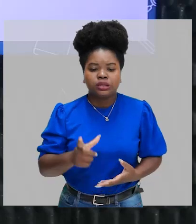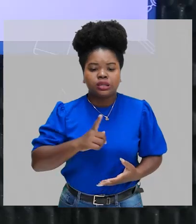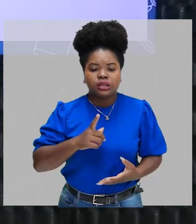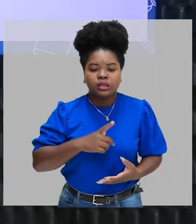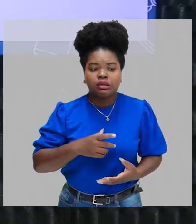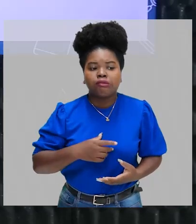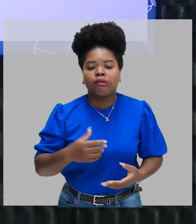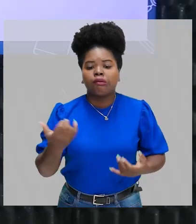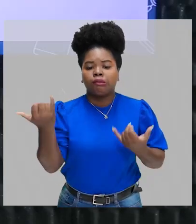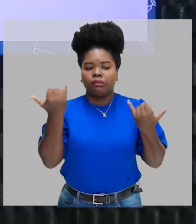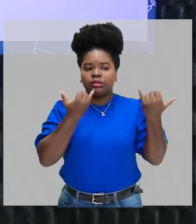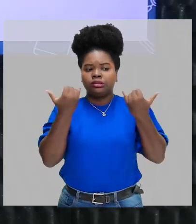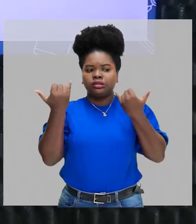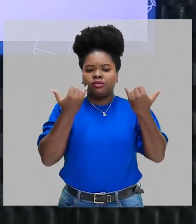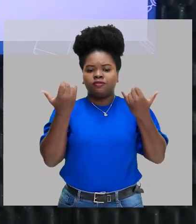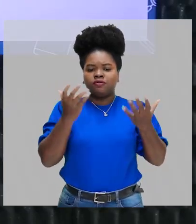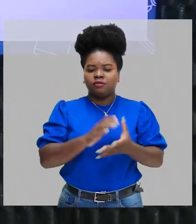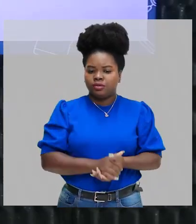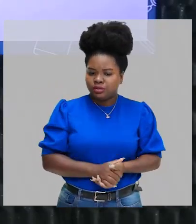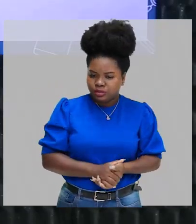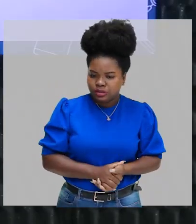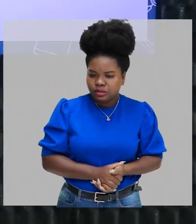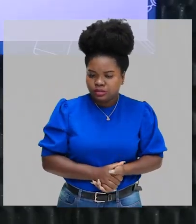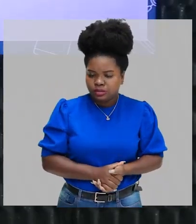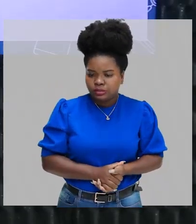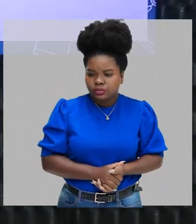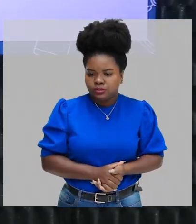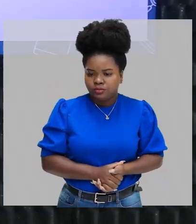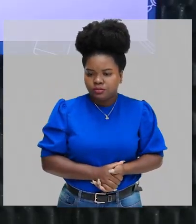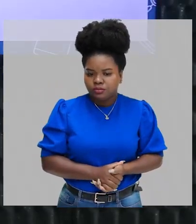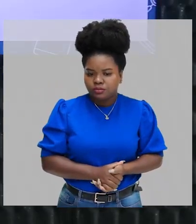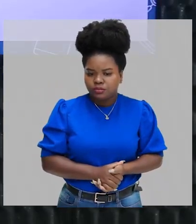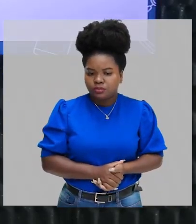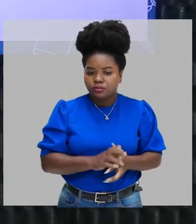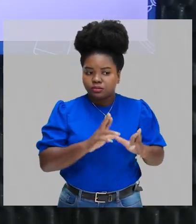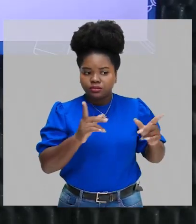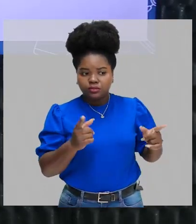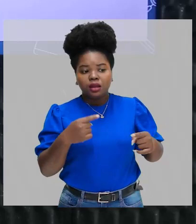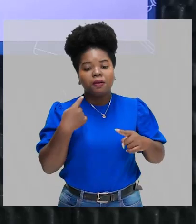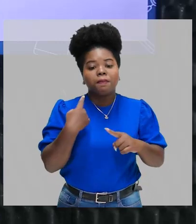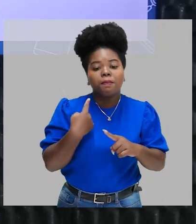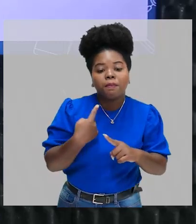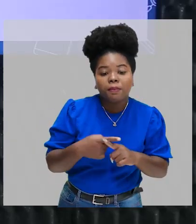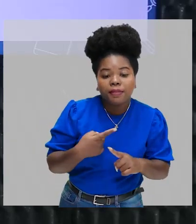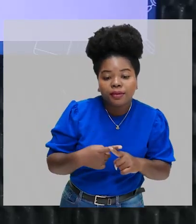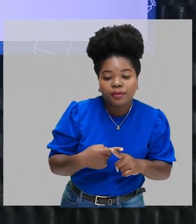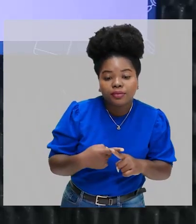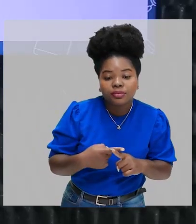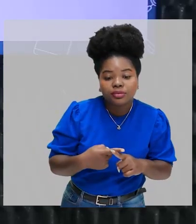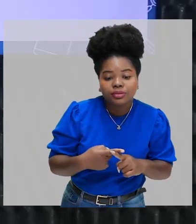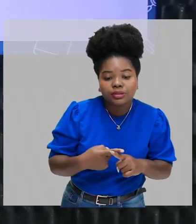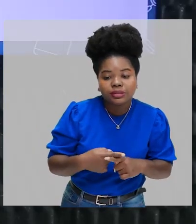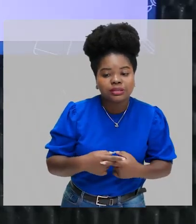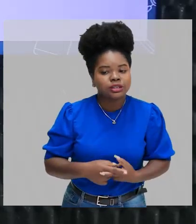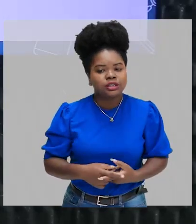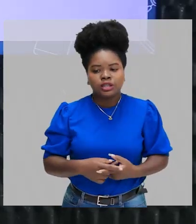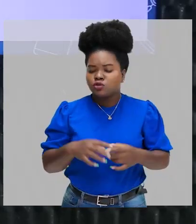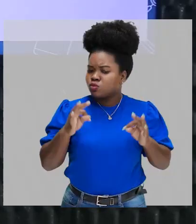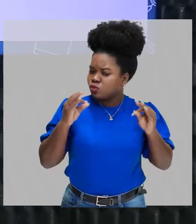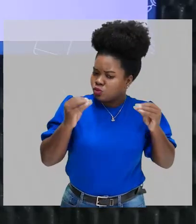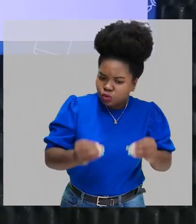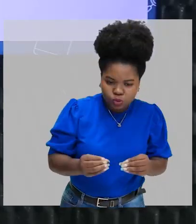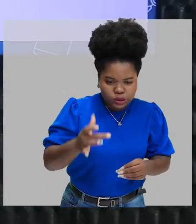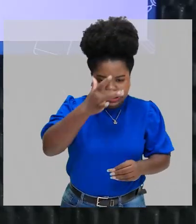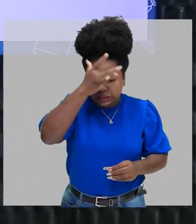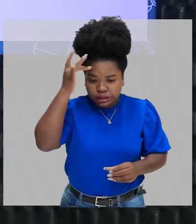todo mundo de fato tem acesso, né? Não é uma coisa que é igual. Segundo, que nem todo